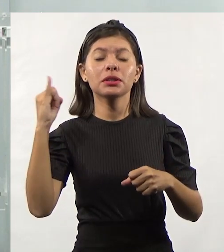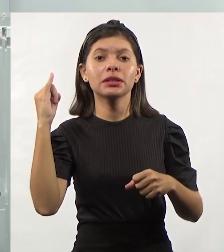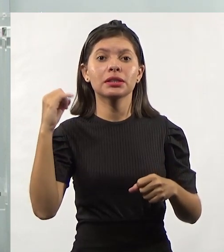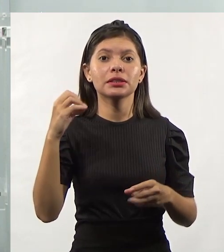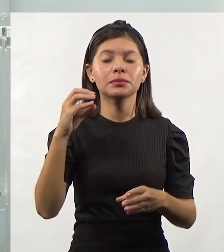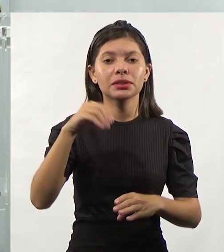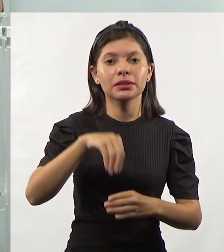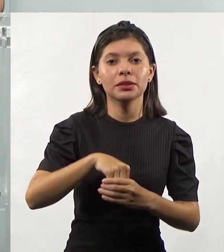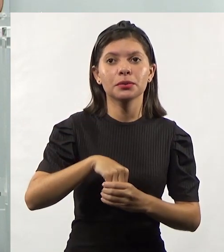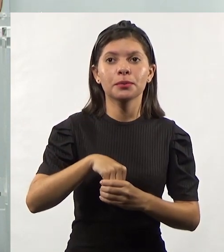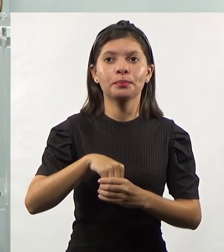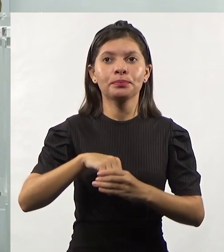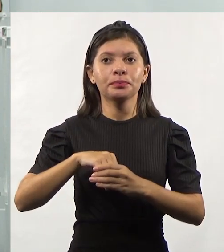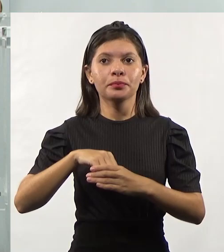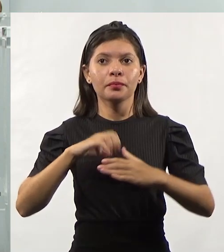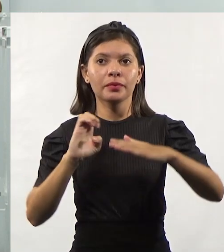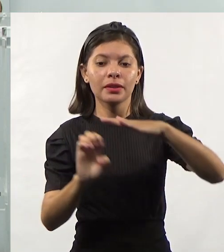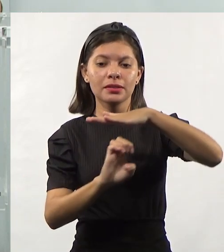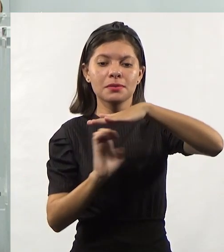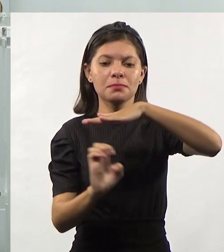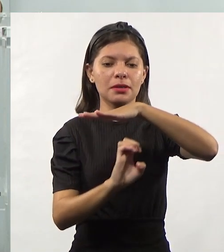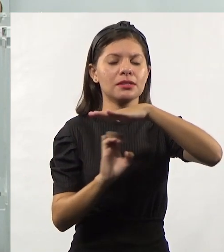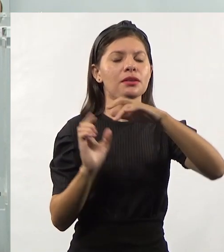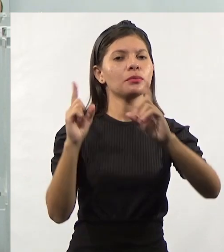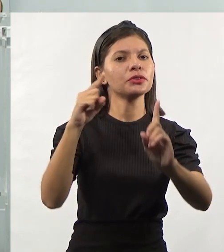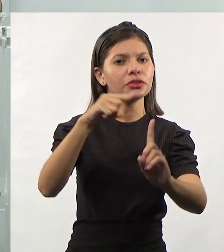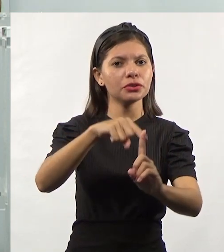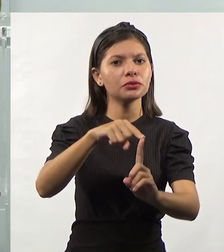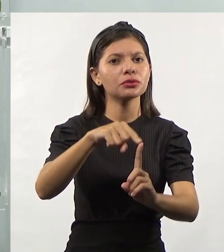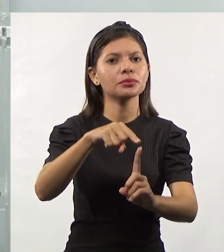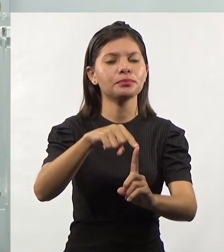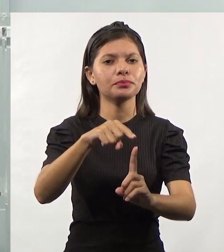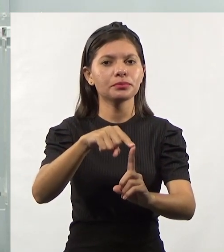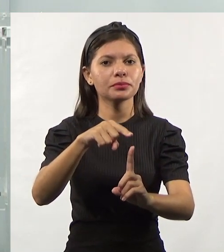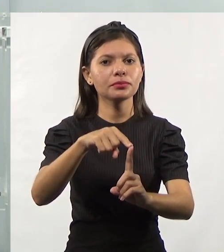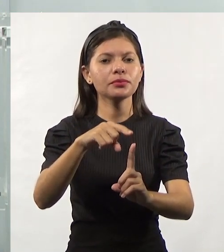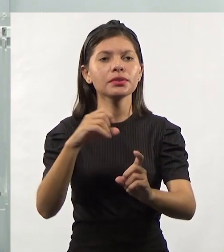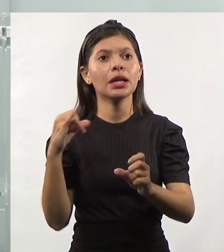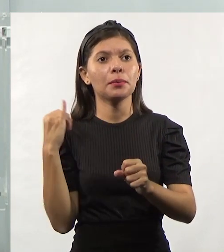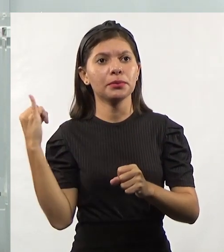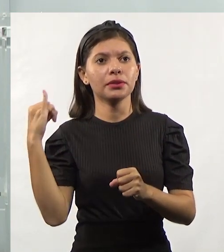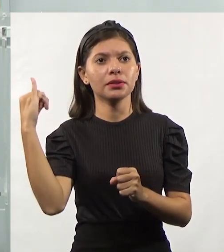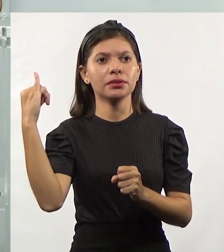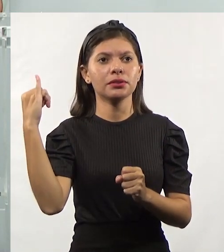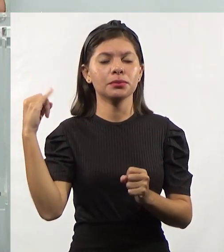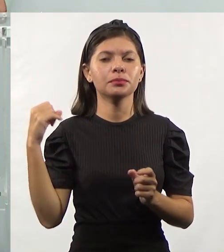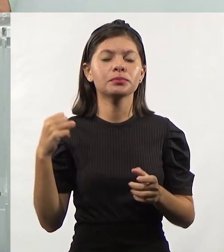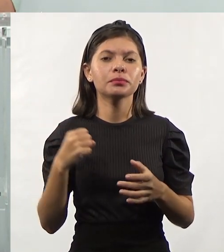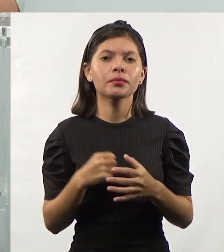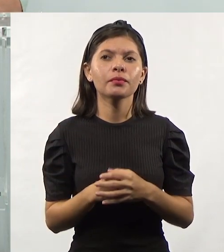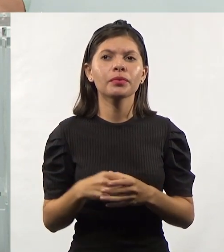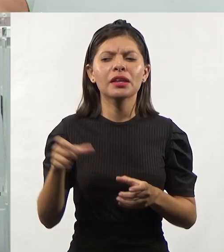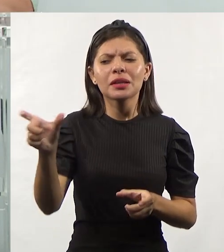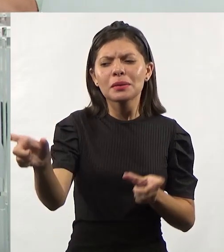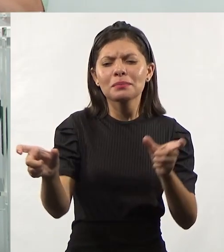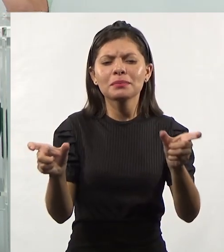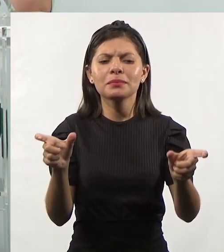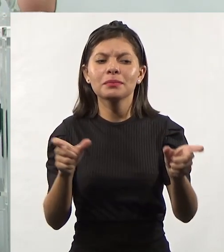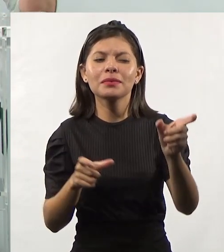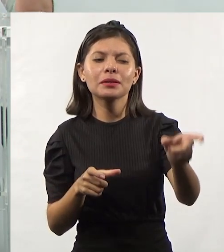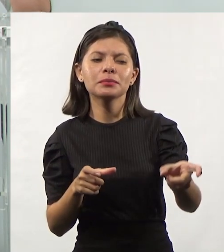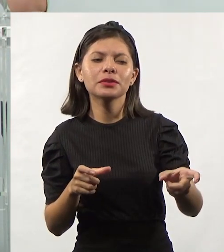juntamente com essas pessoas, alcançar os seus objetivos. De tal forma que as pessoas queiram